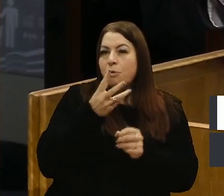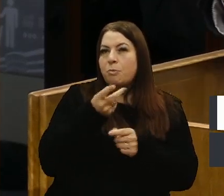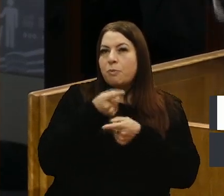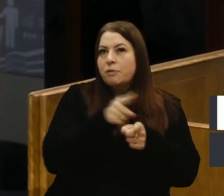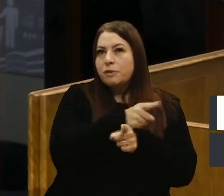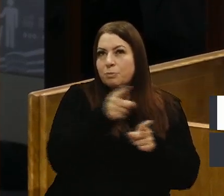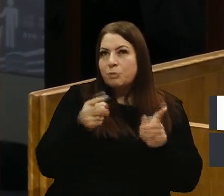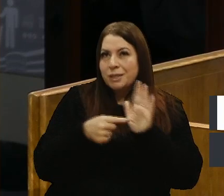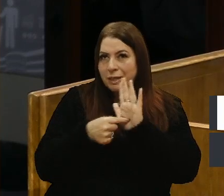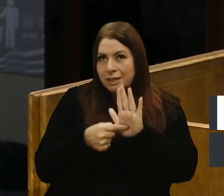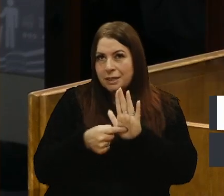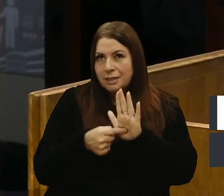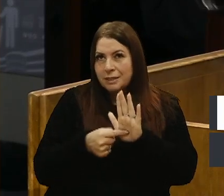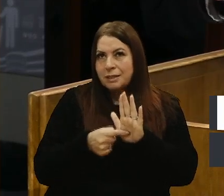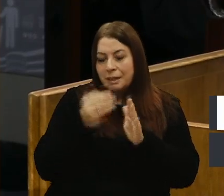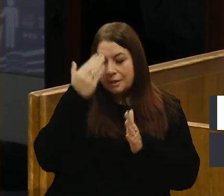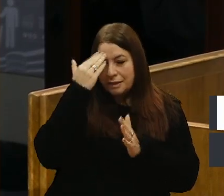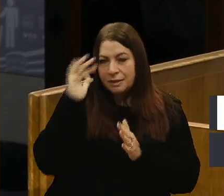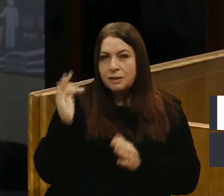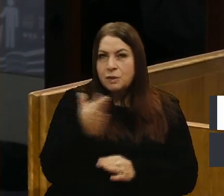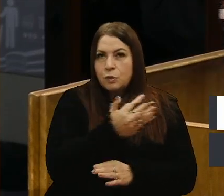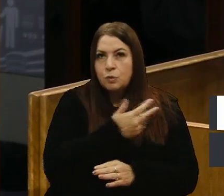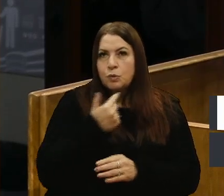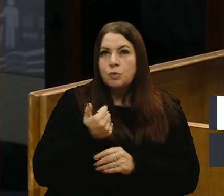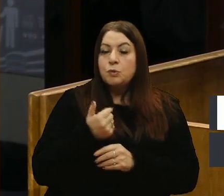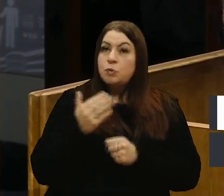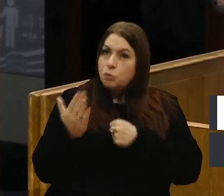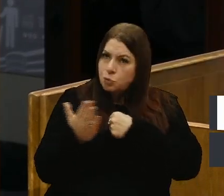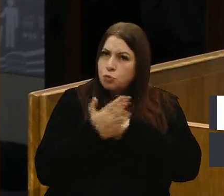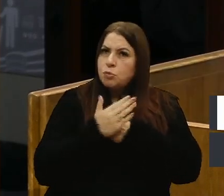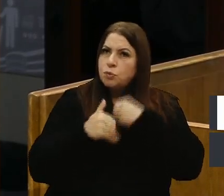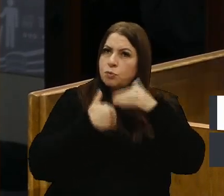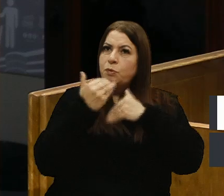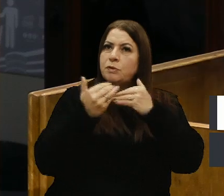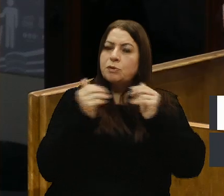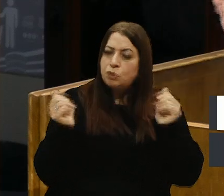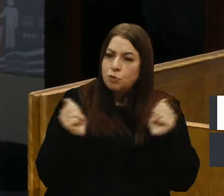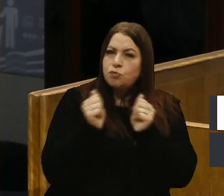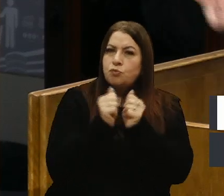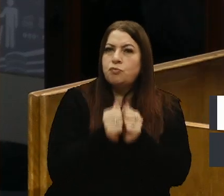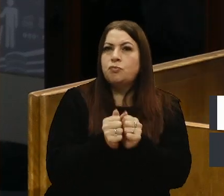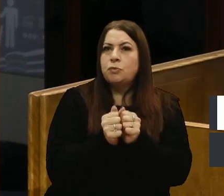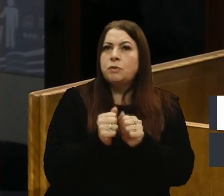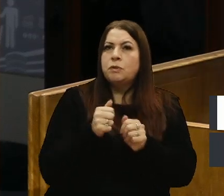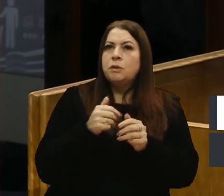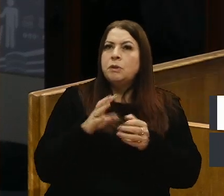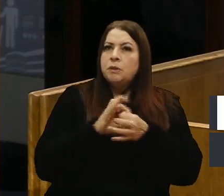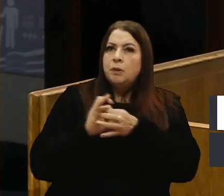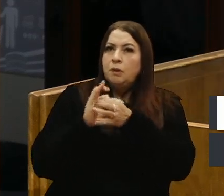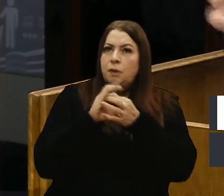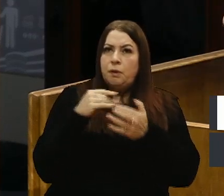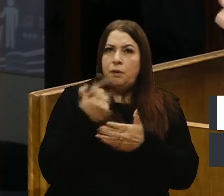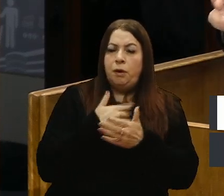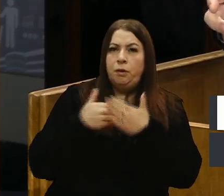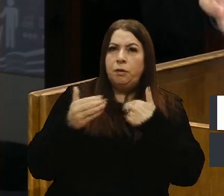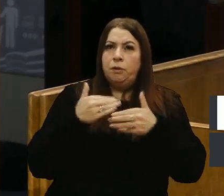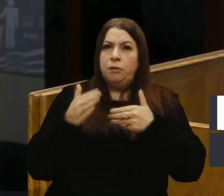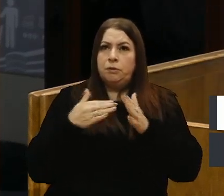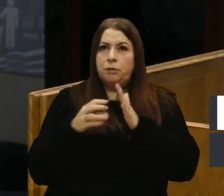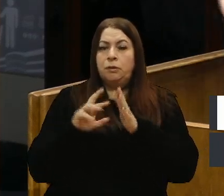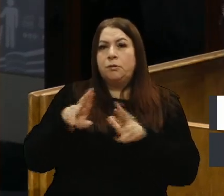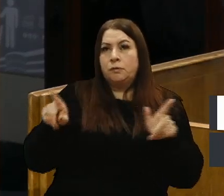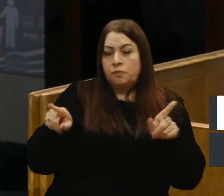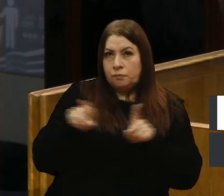quero passar e desde já agradecendo a todos. Nos ajudem nesse processo, estejam juntos, vamos nos unir, independente das